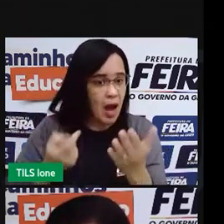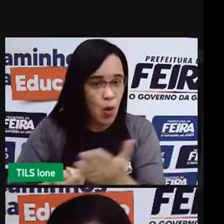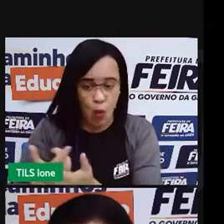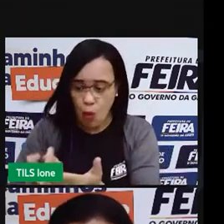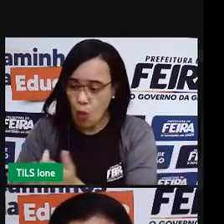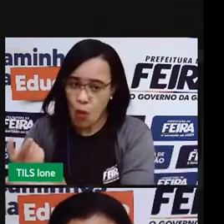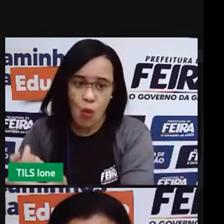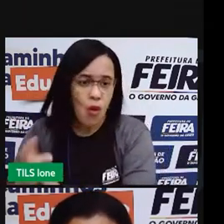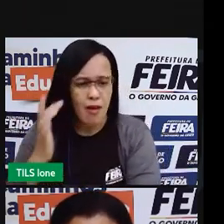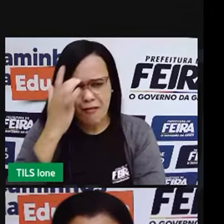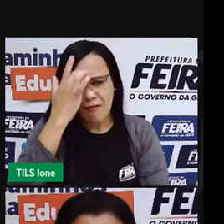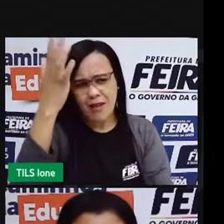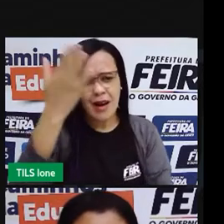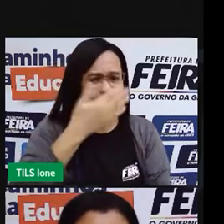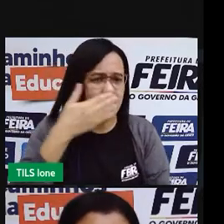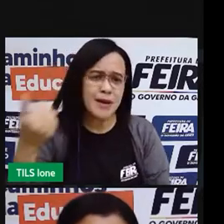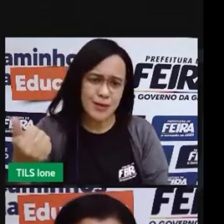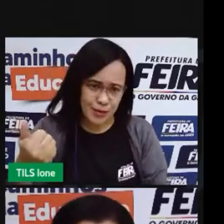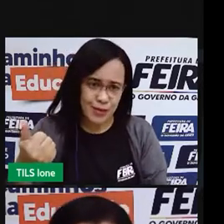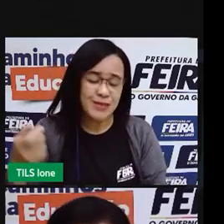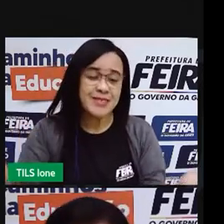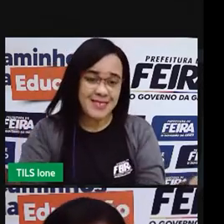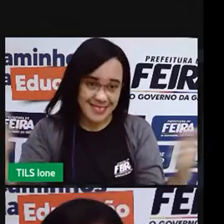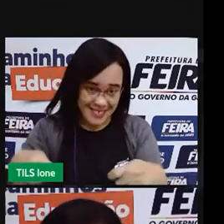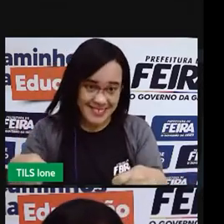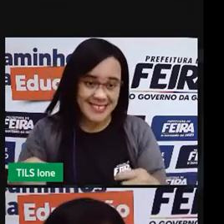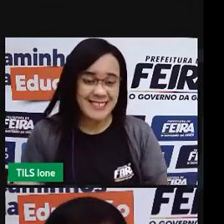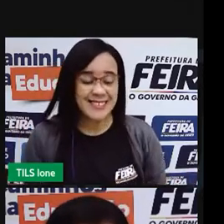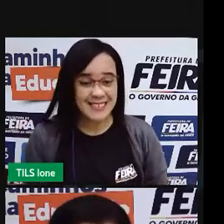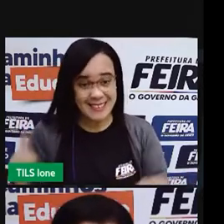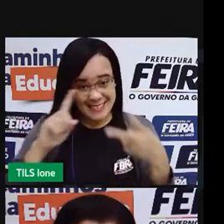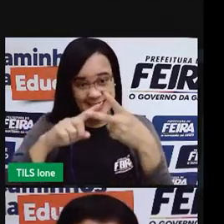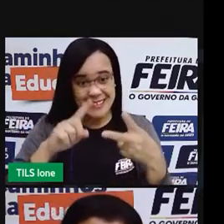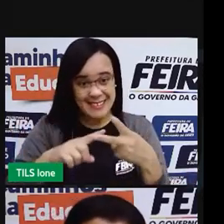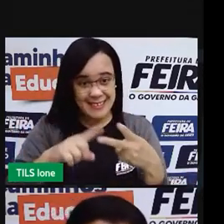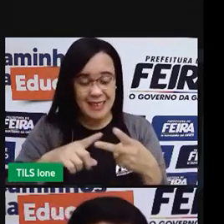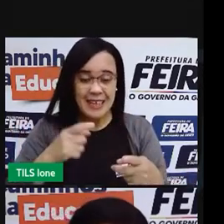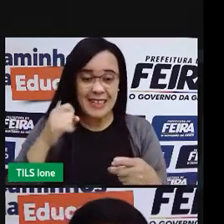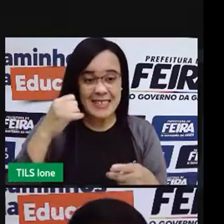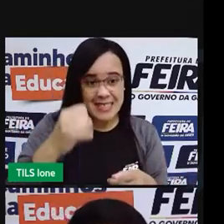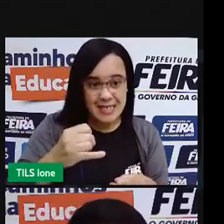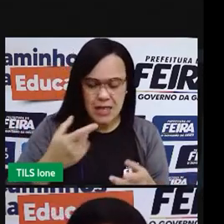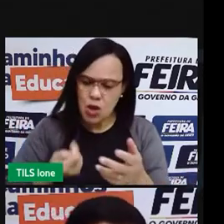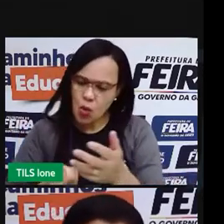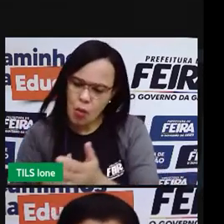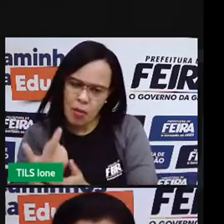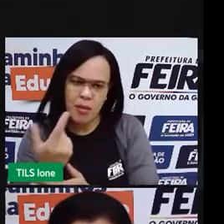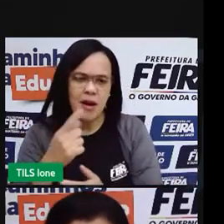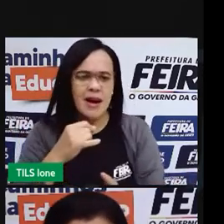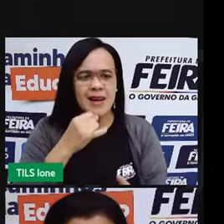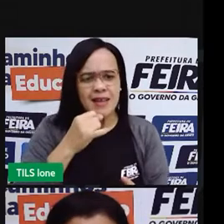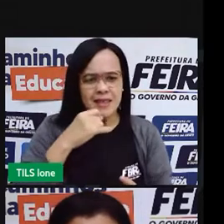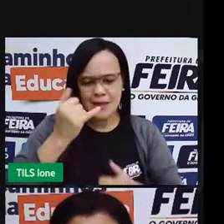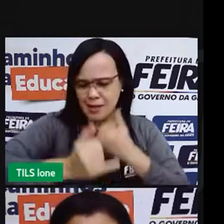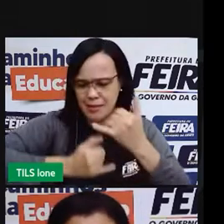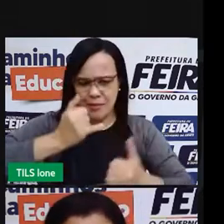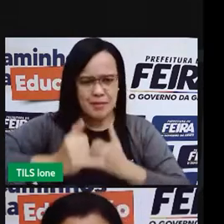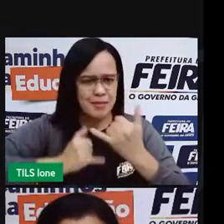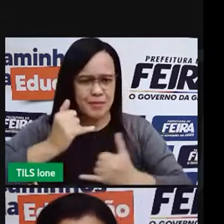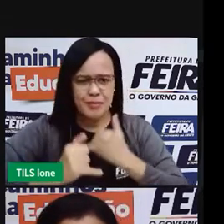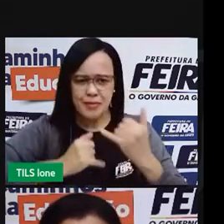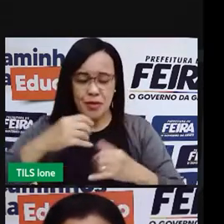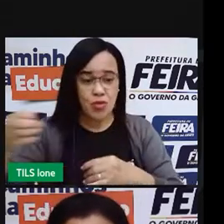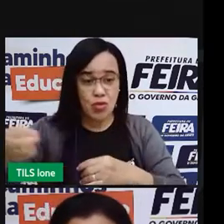transporte. Outra coisa, quando você for comprar, por exemplo, um brinquedo novo, ou